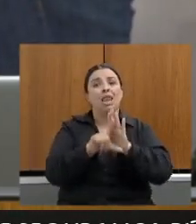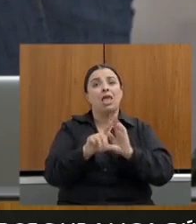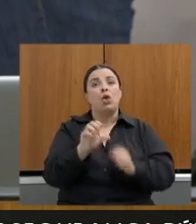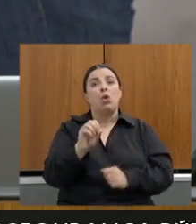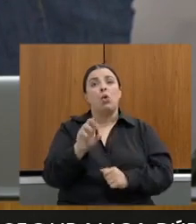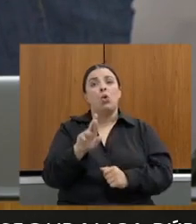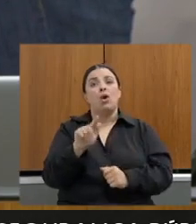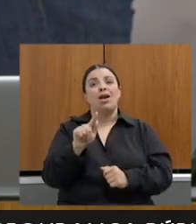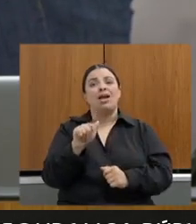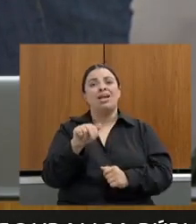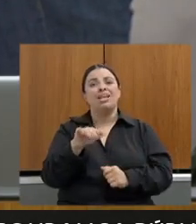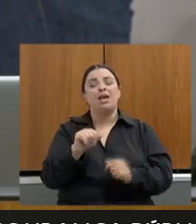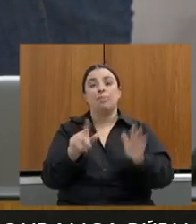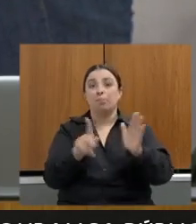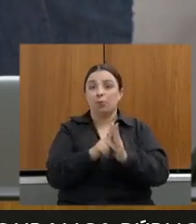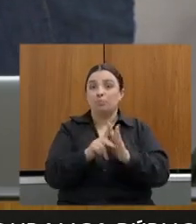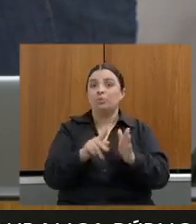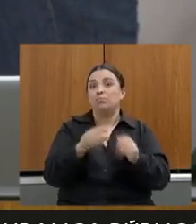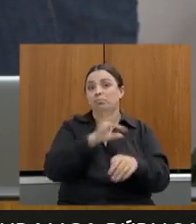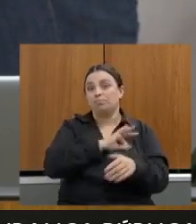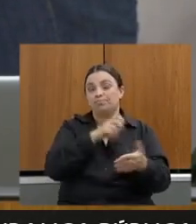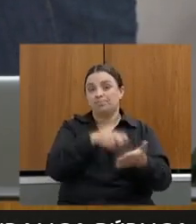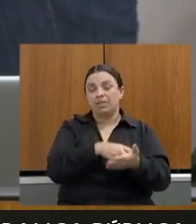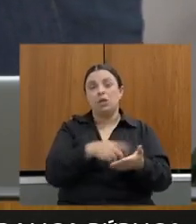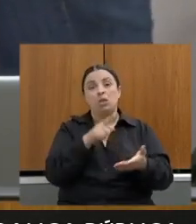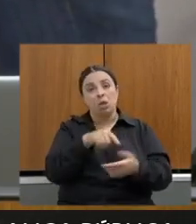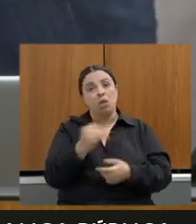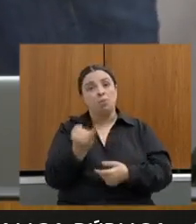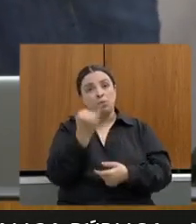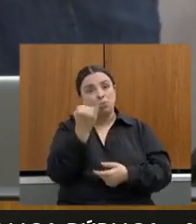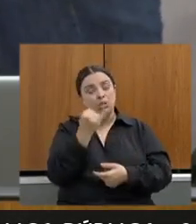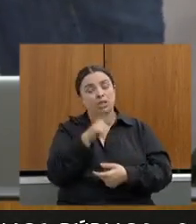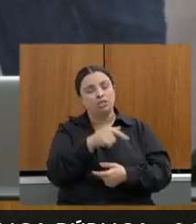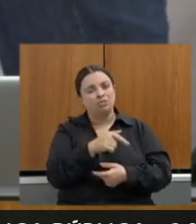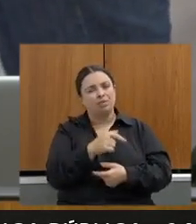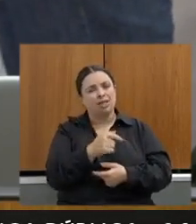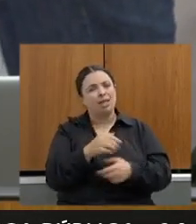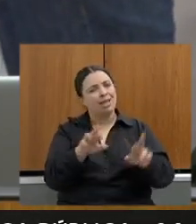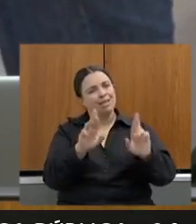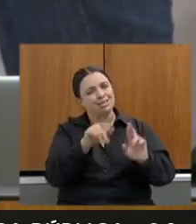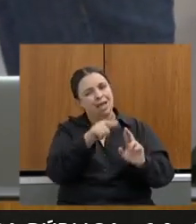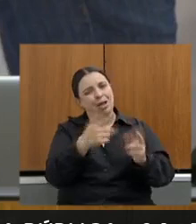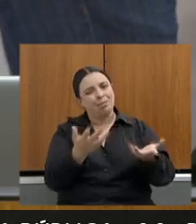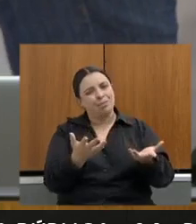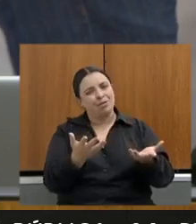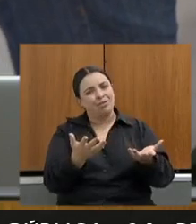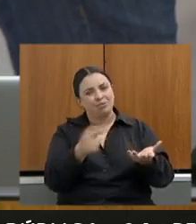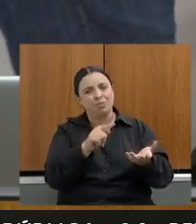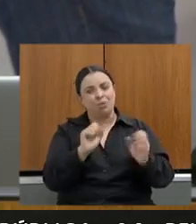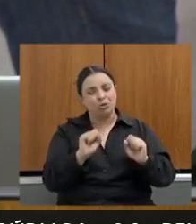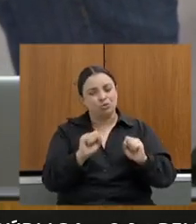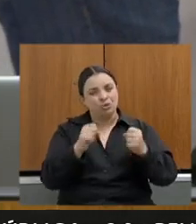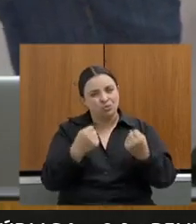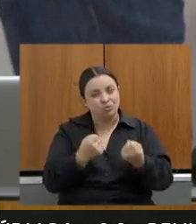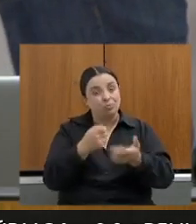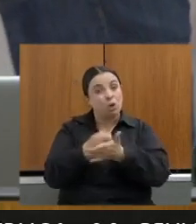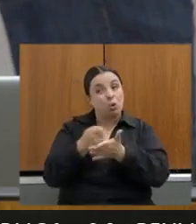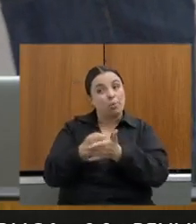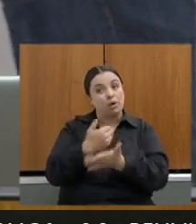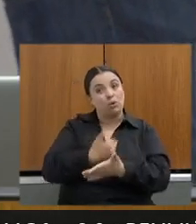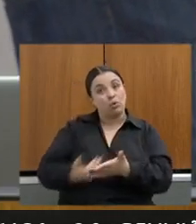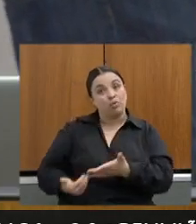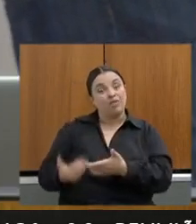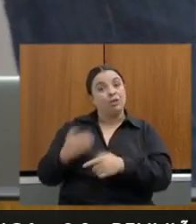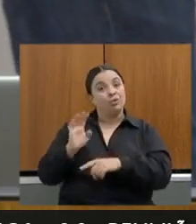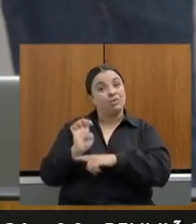muito importante quem sabe o que eu faço um esforço desse segundo semestre para cobrar do governo do estado